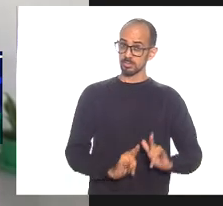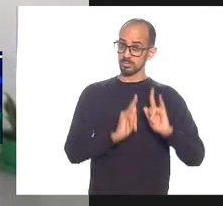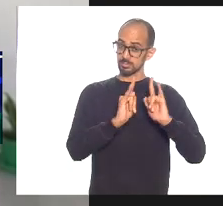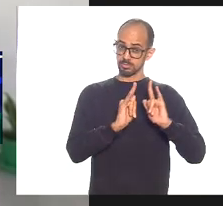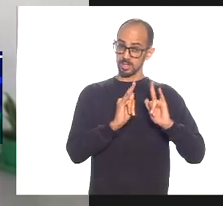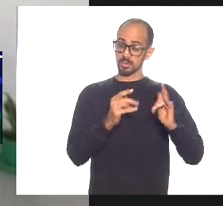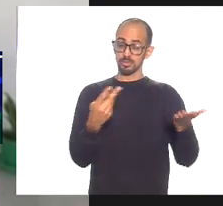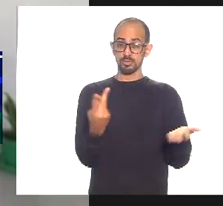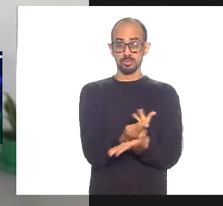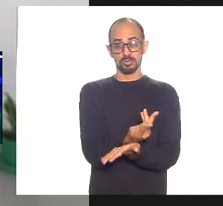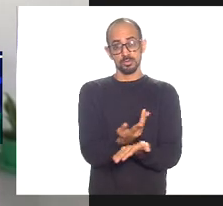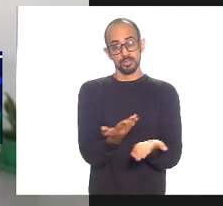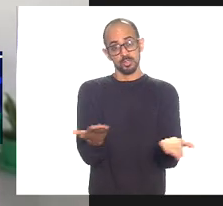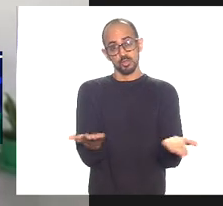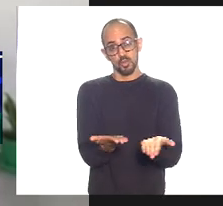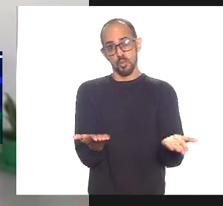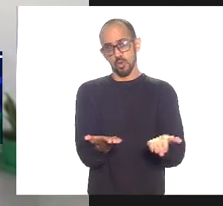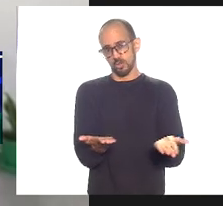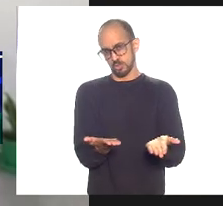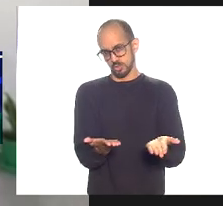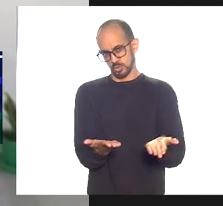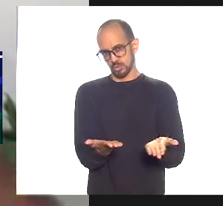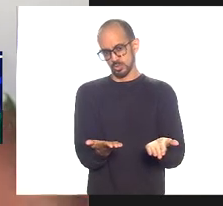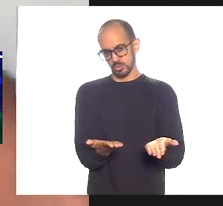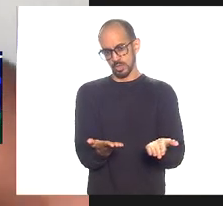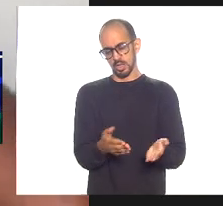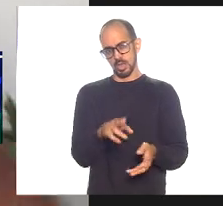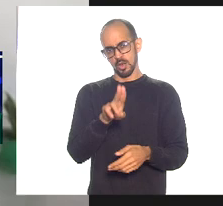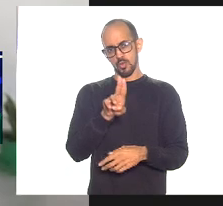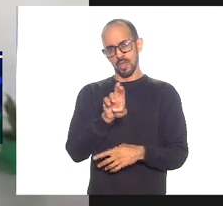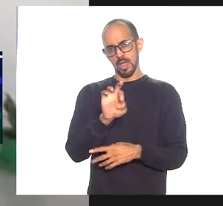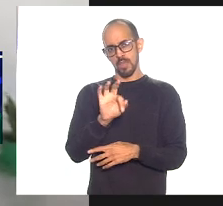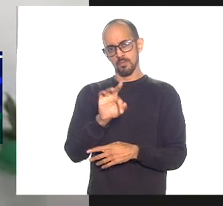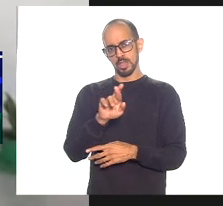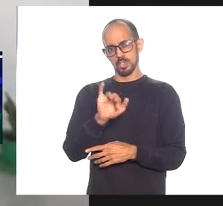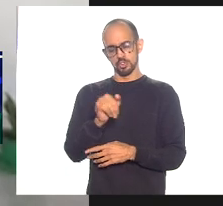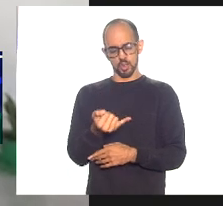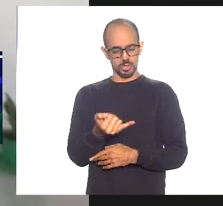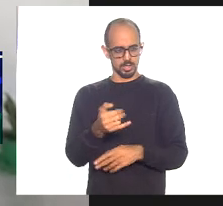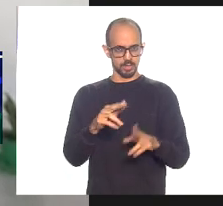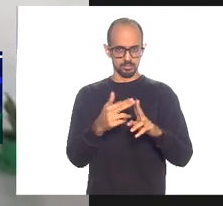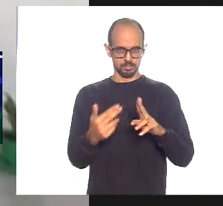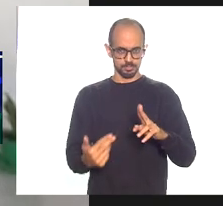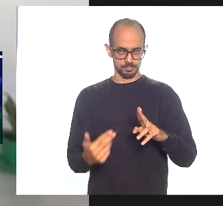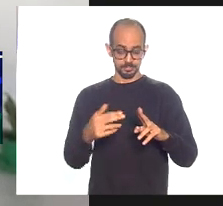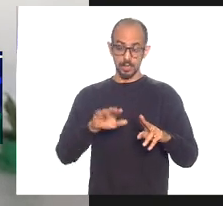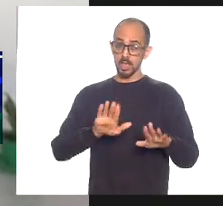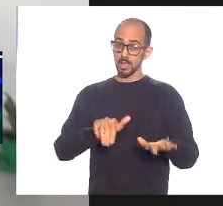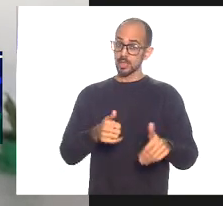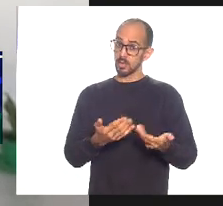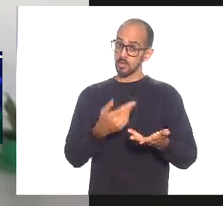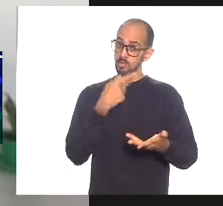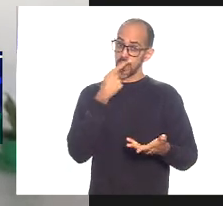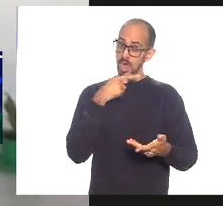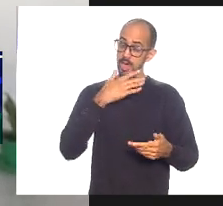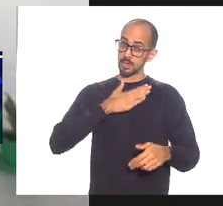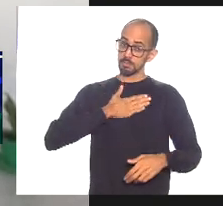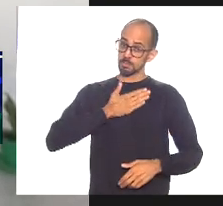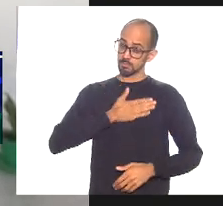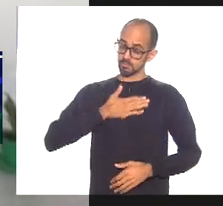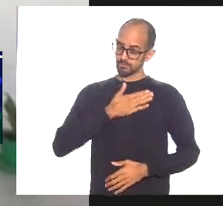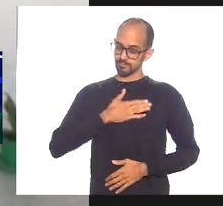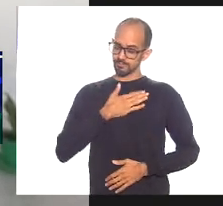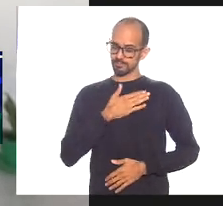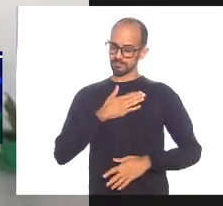hoje em dia é lá na UFRJ Então se o presidente dizer aqui do meu contentamento